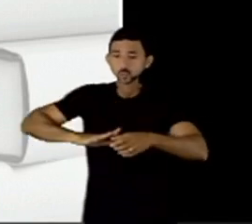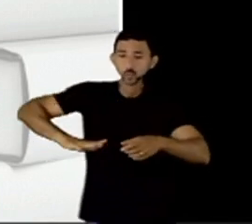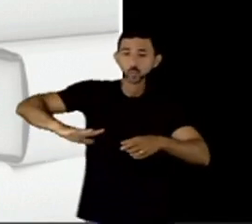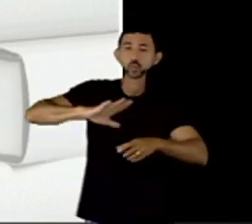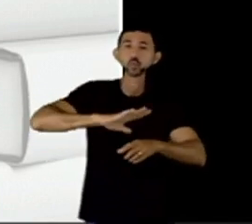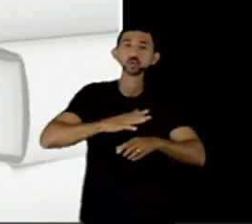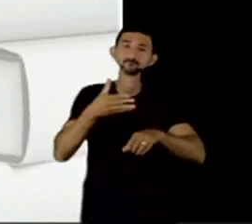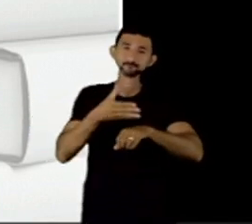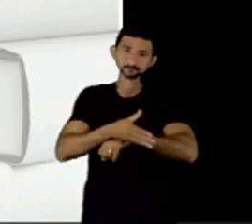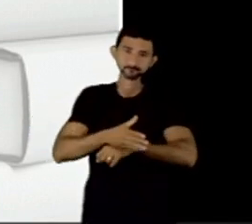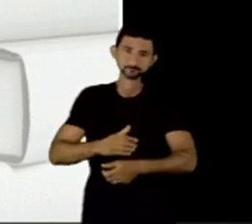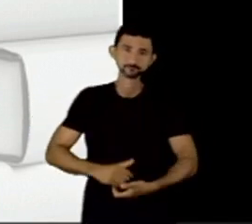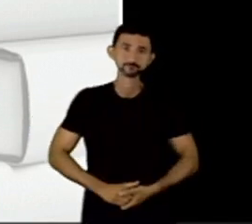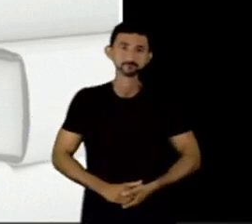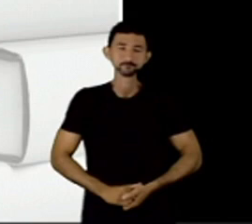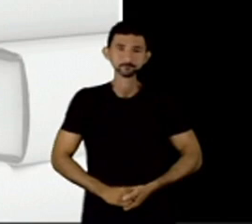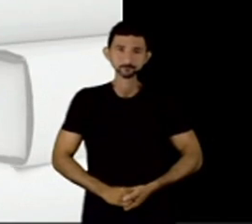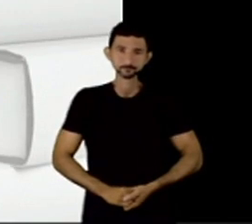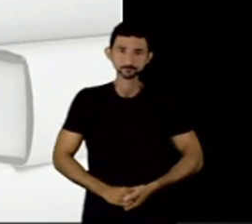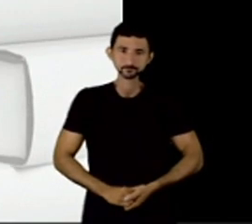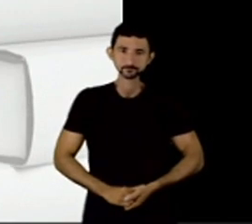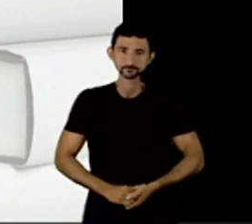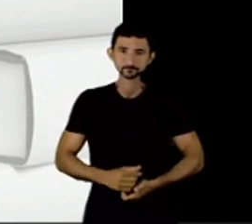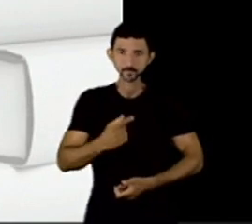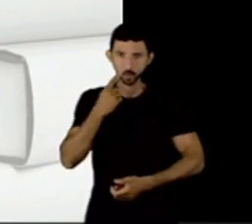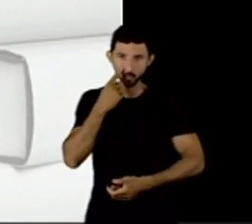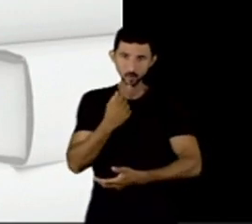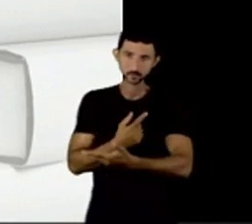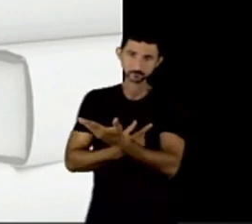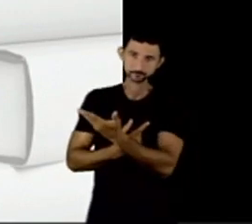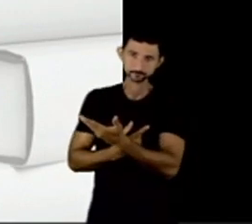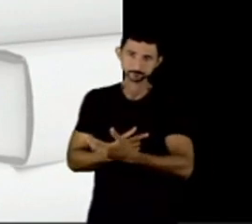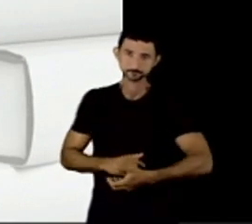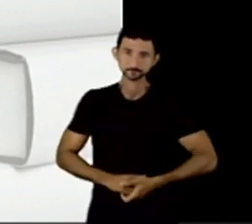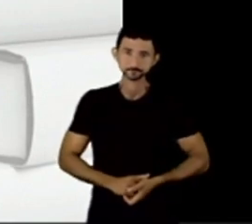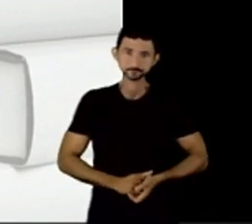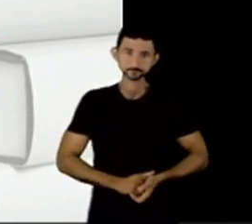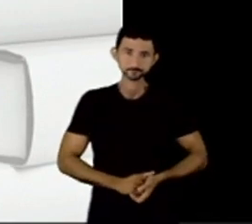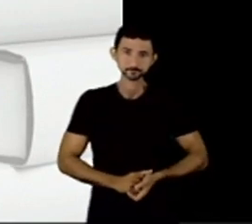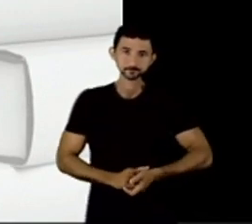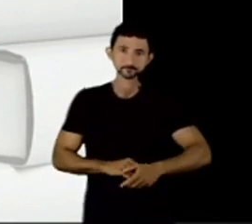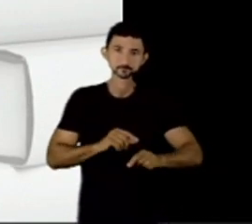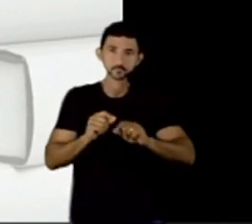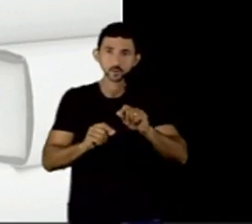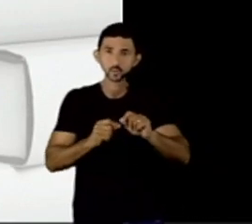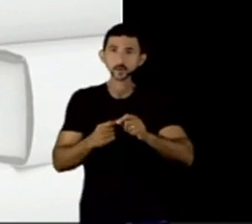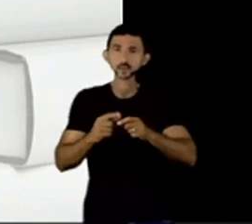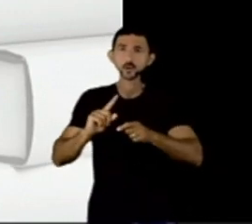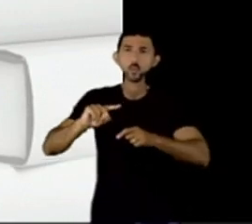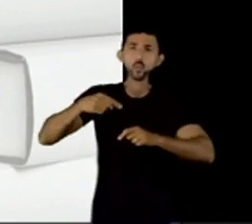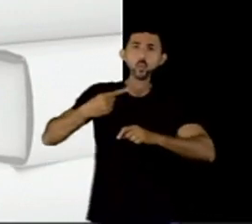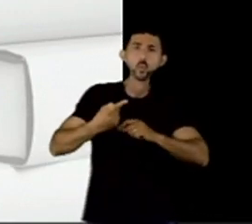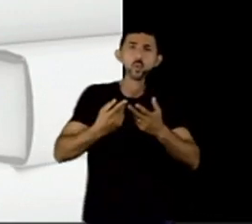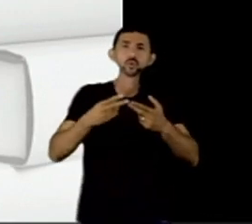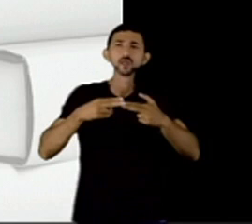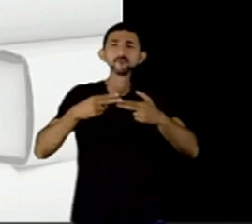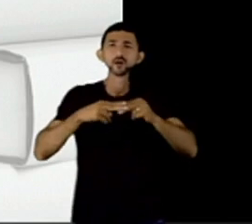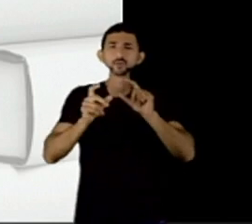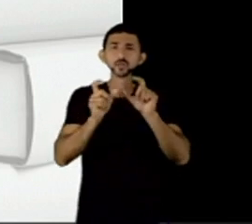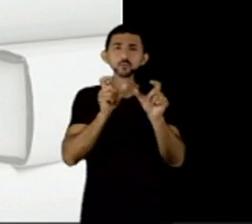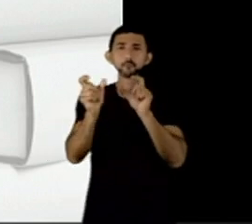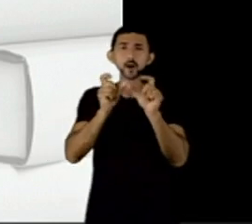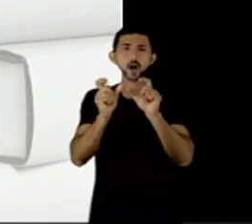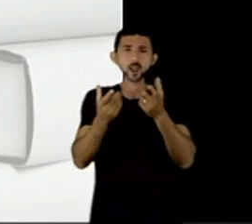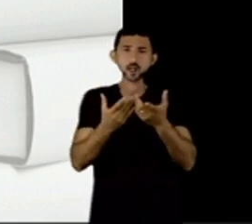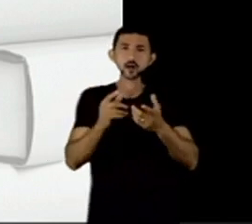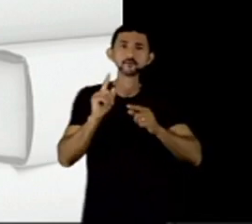que elas estão. Continua olhando aí para a sua tela para você ver agora aqui, ó, outras expressões que